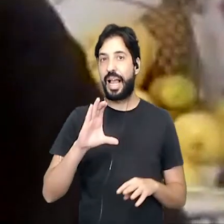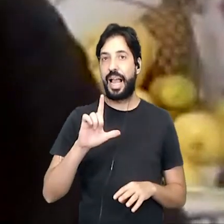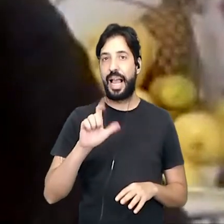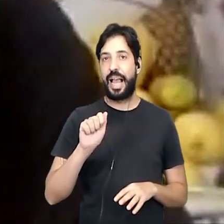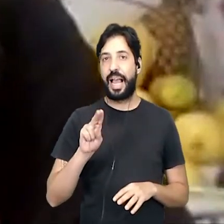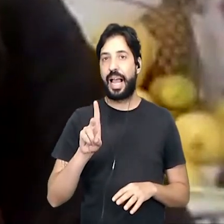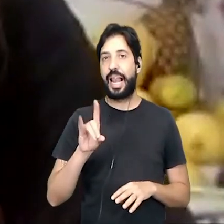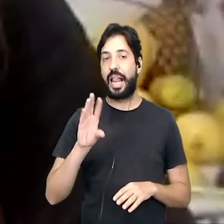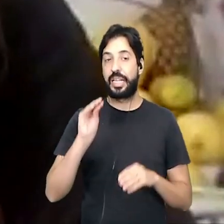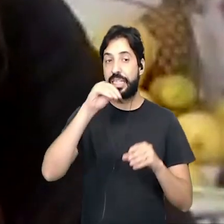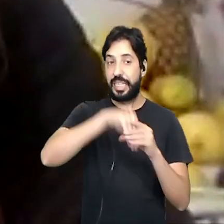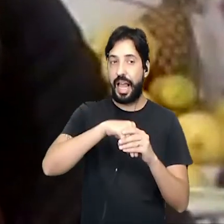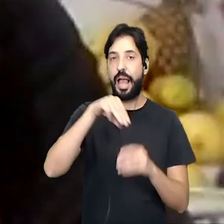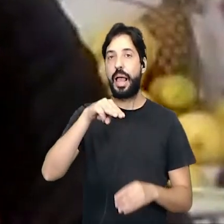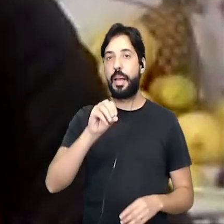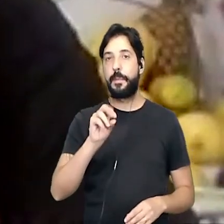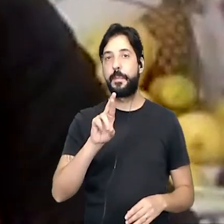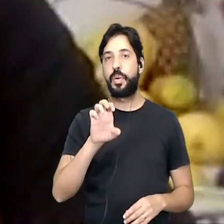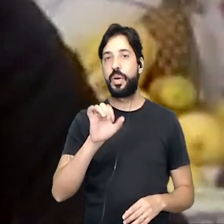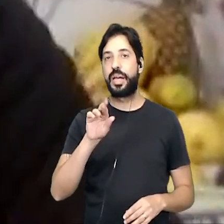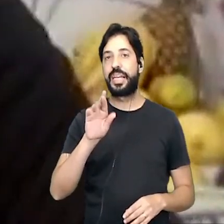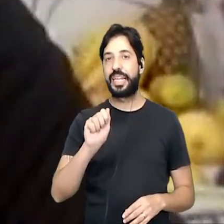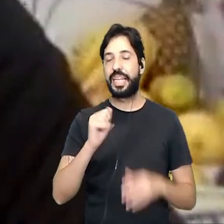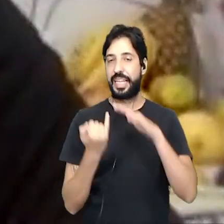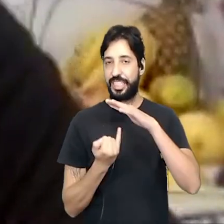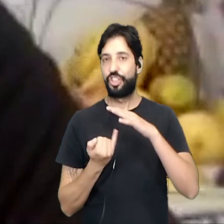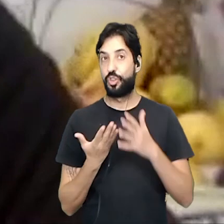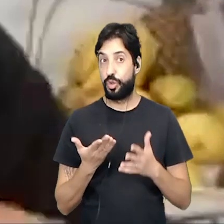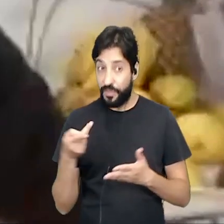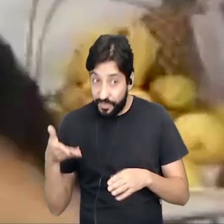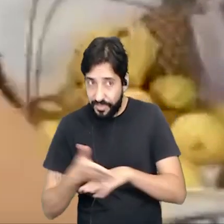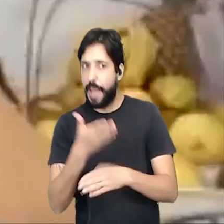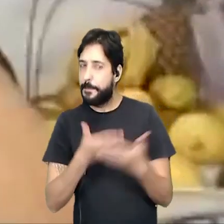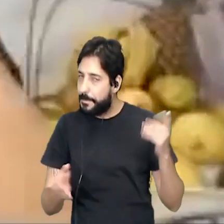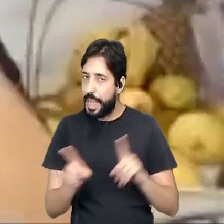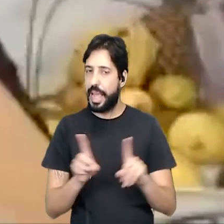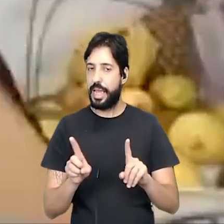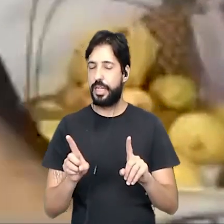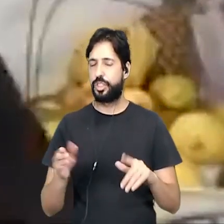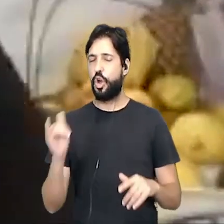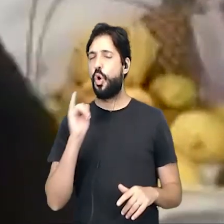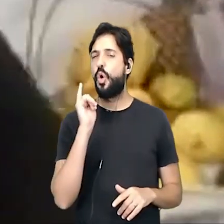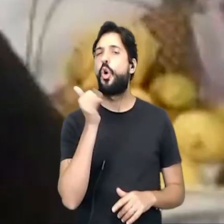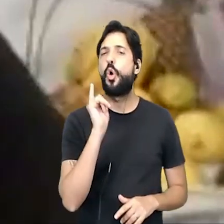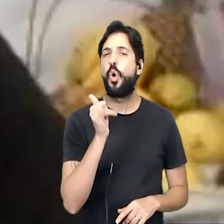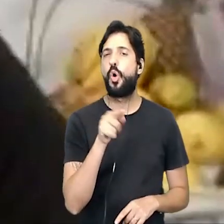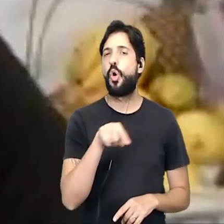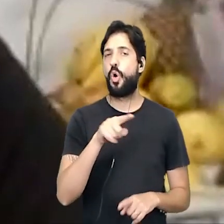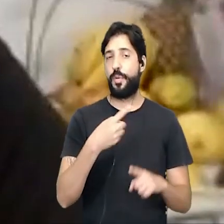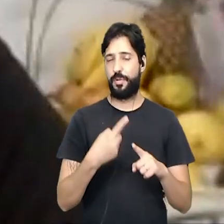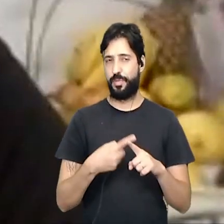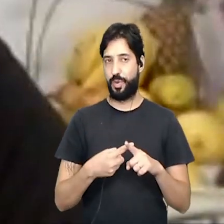da Cláudia Andujar lá no Instituto Moreira Salles, vai lá, não perde não. Então, eu conto tudo isso para